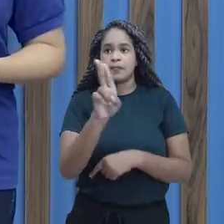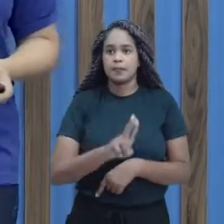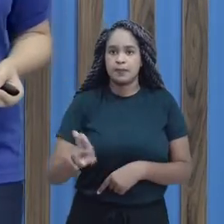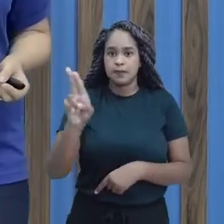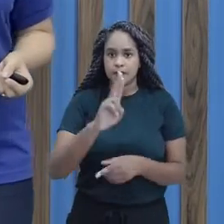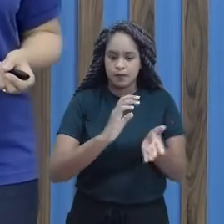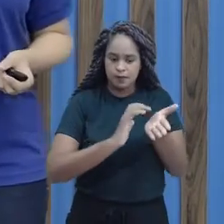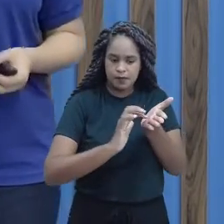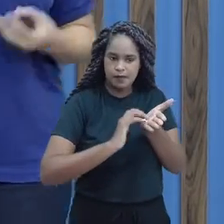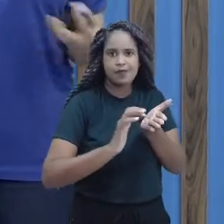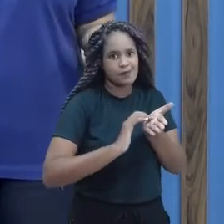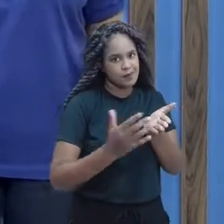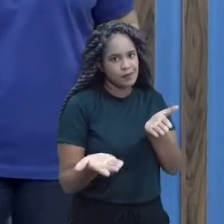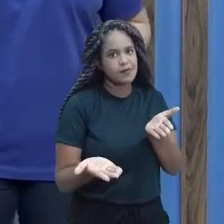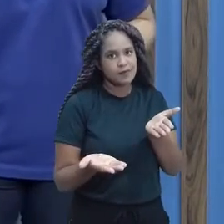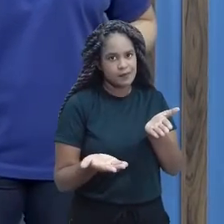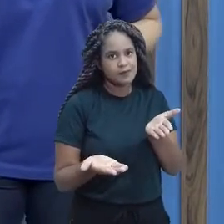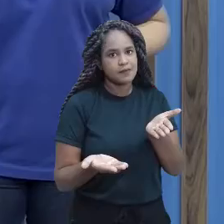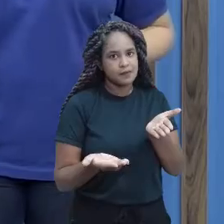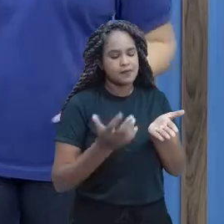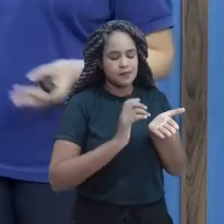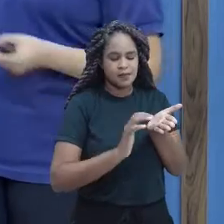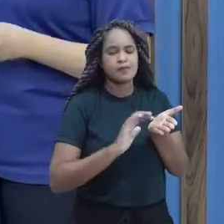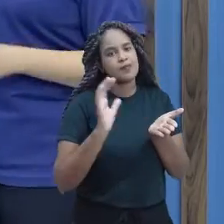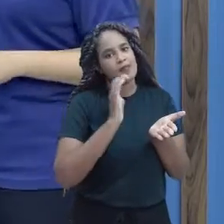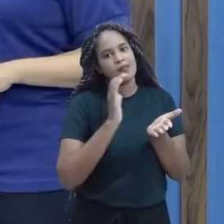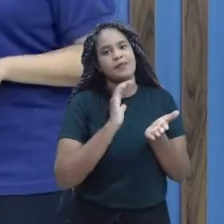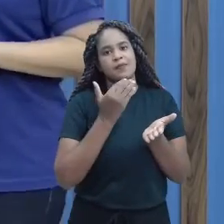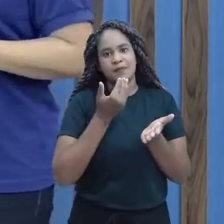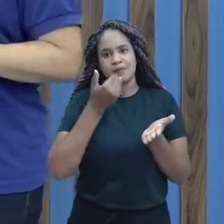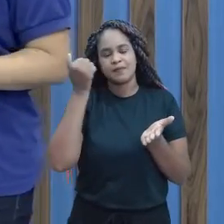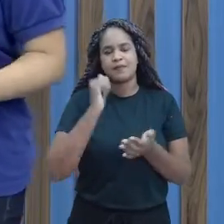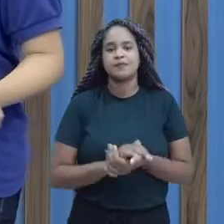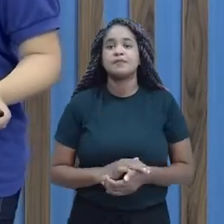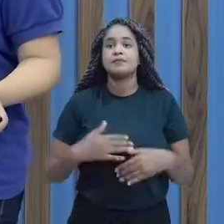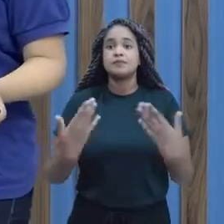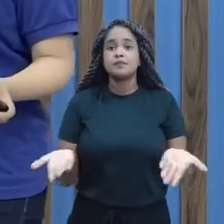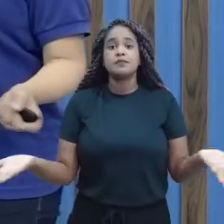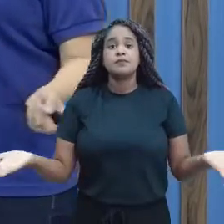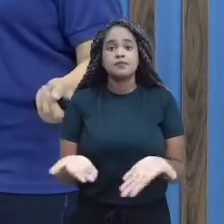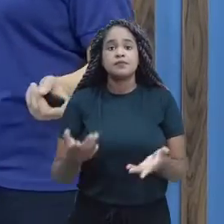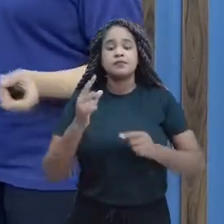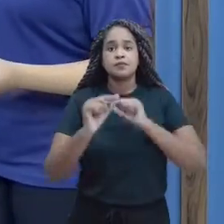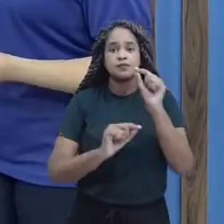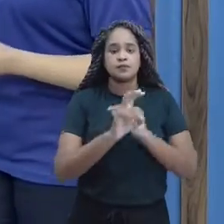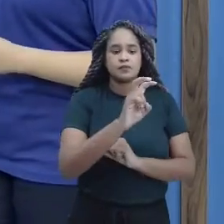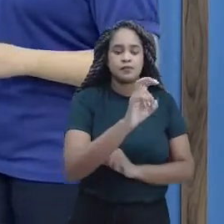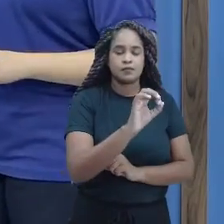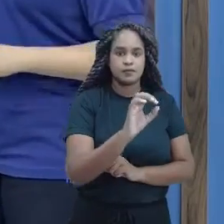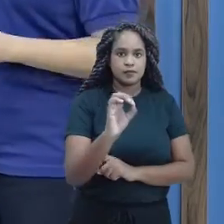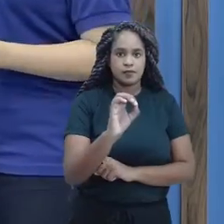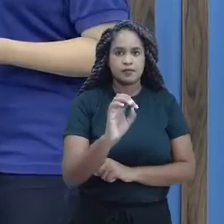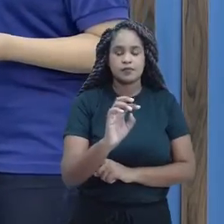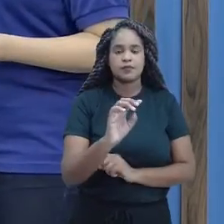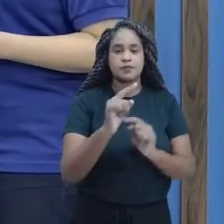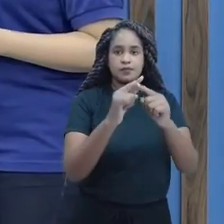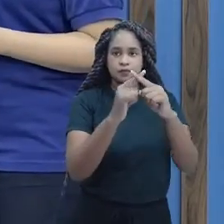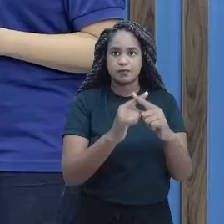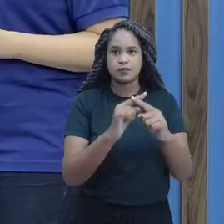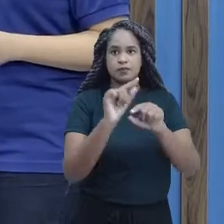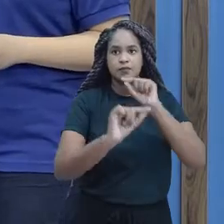a calculadora, né? Nesse caso um pouquinho mais rápido. A gente vai fazer agora o 500 que multiplica esse